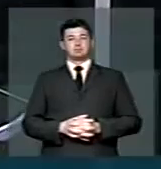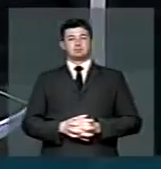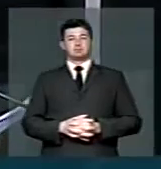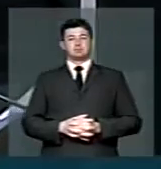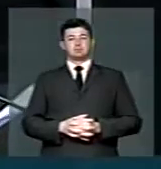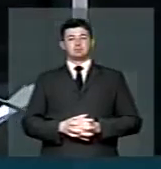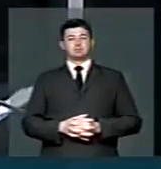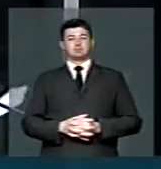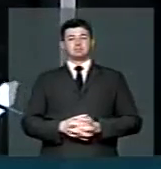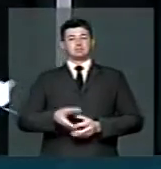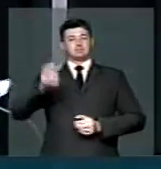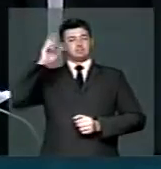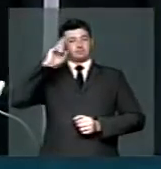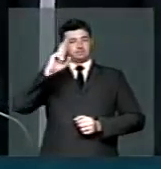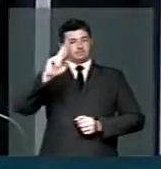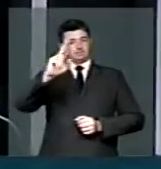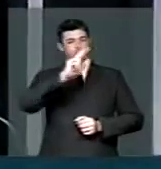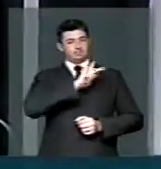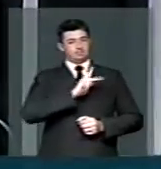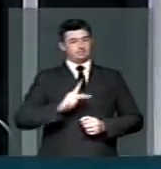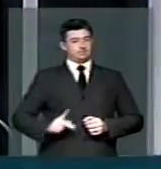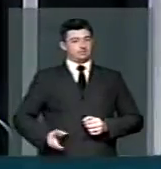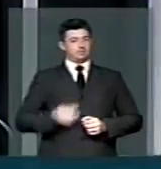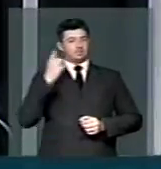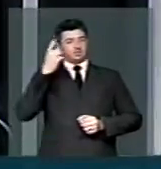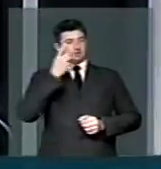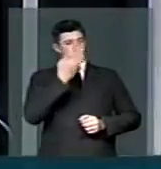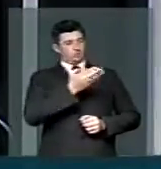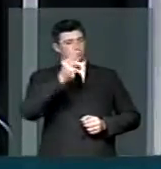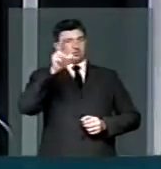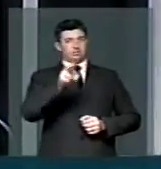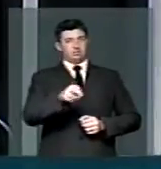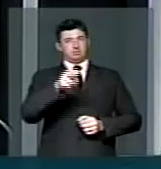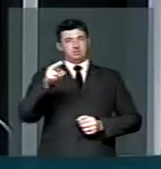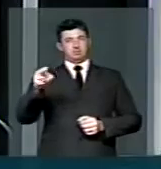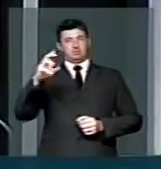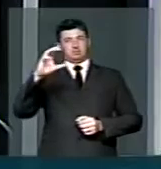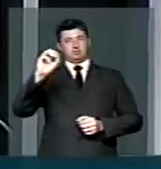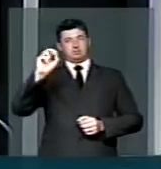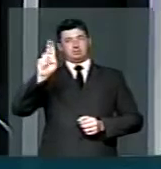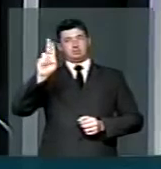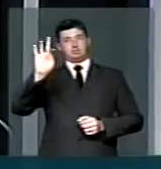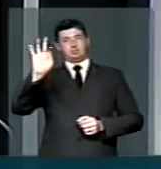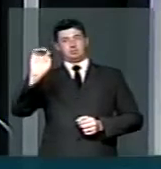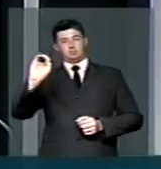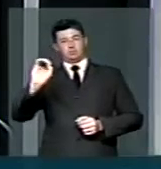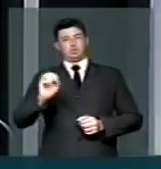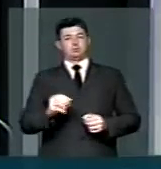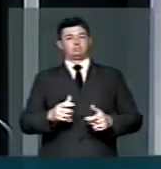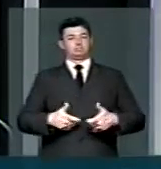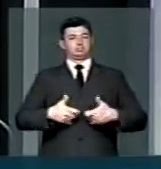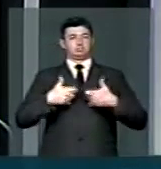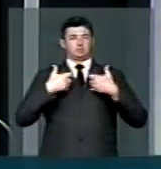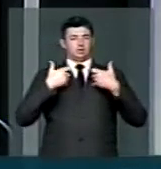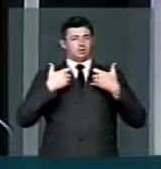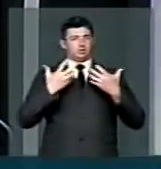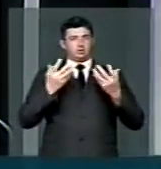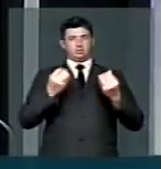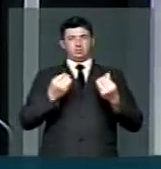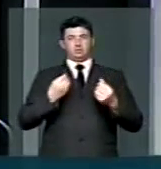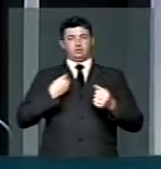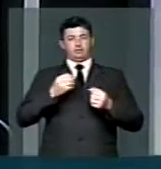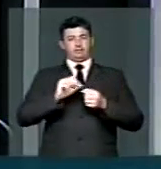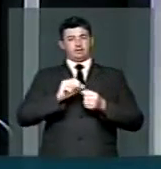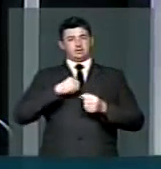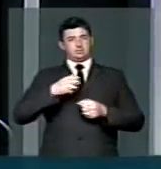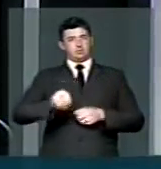Senhor presidente, deputado Padre Luiz Couto, é uma honra e um privilégio fazer o